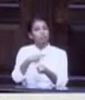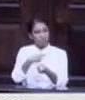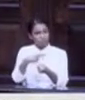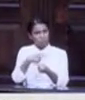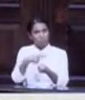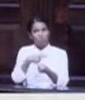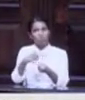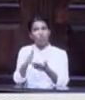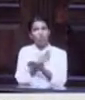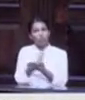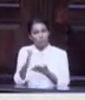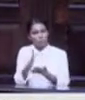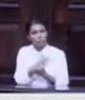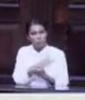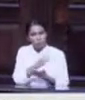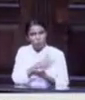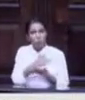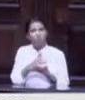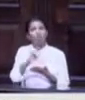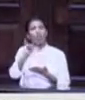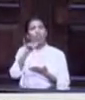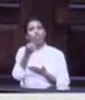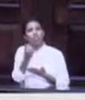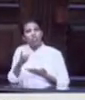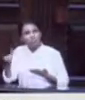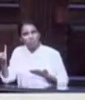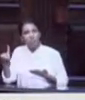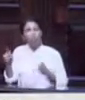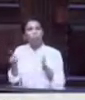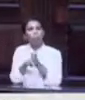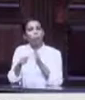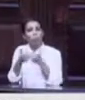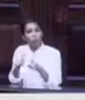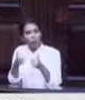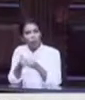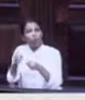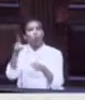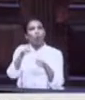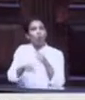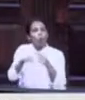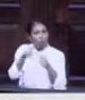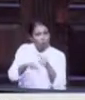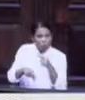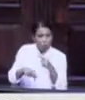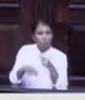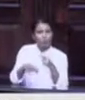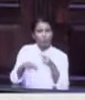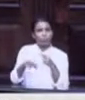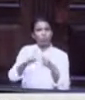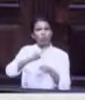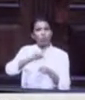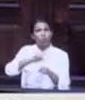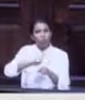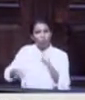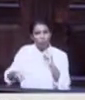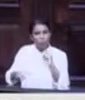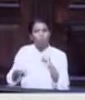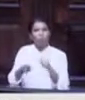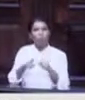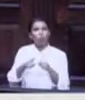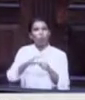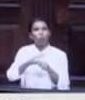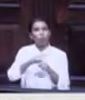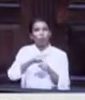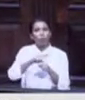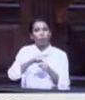ser contabilizadas, licitação das linhas intermunicipais de ônibus, corte de cargos em comissão, a proibição de criação de novos